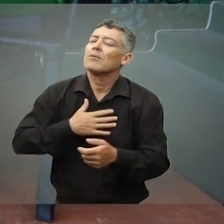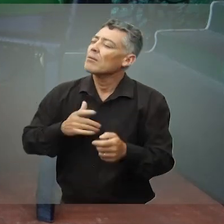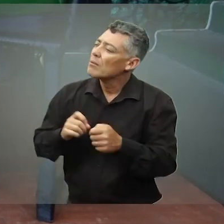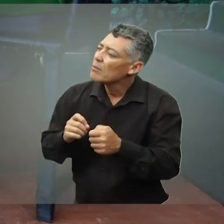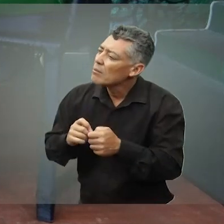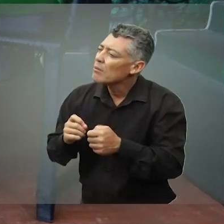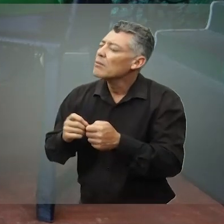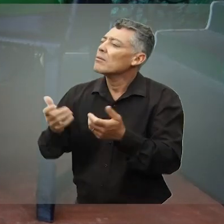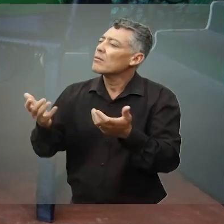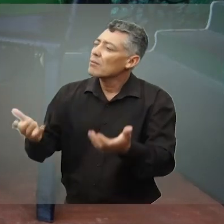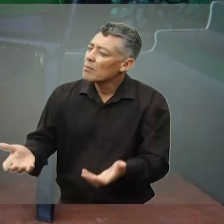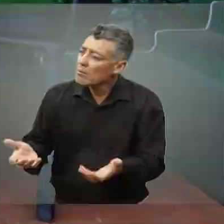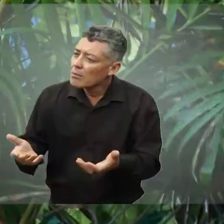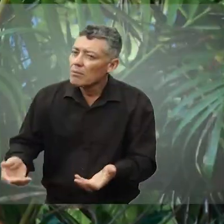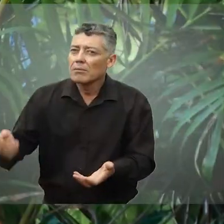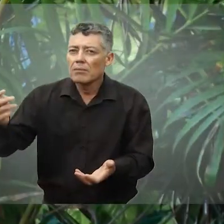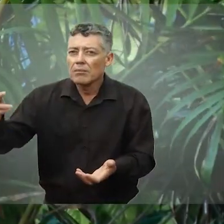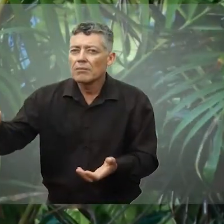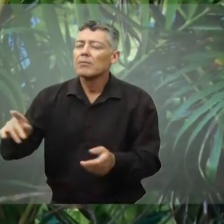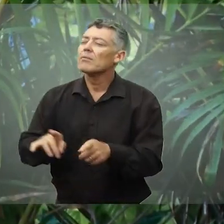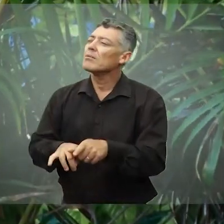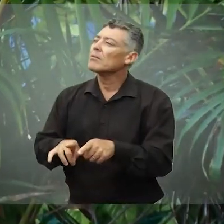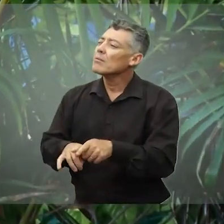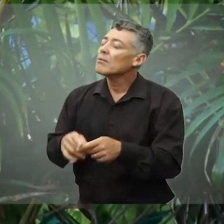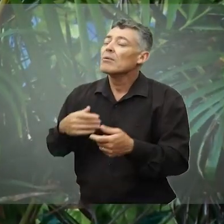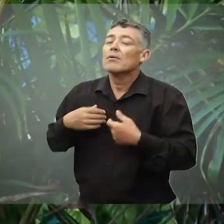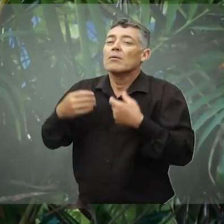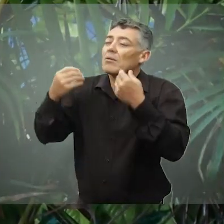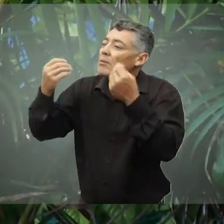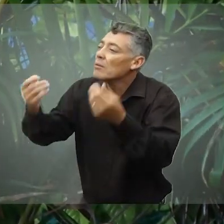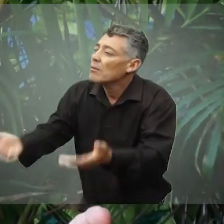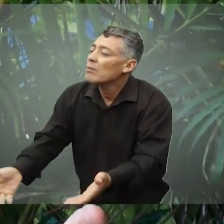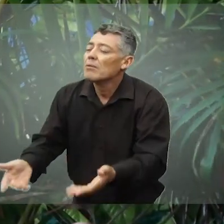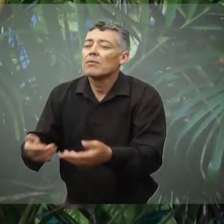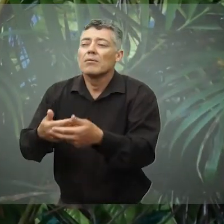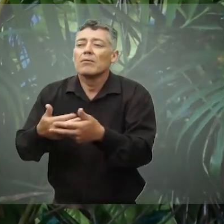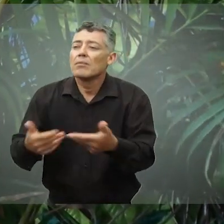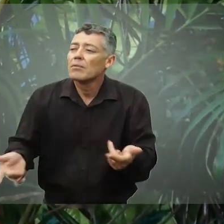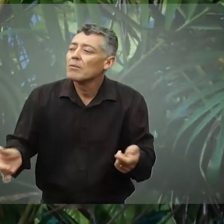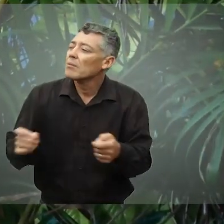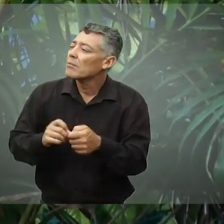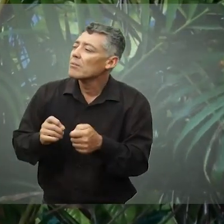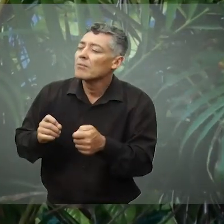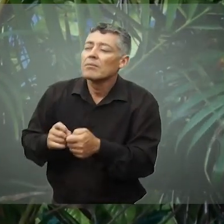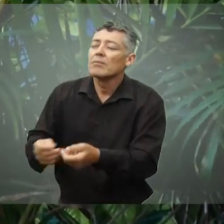que você quiser. Eu tô pro que der e